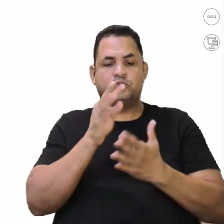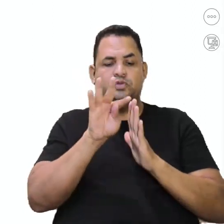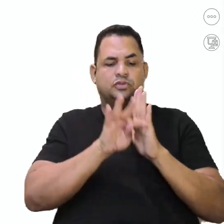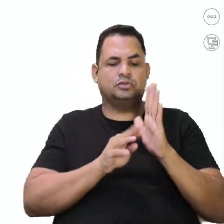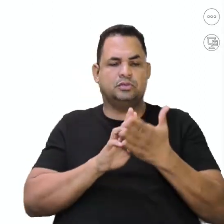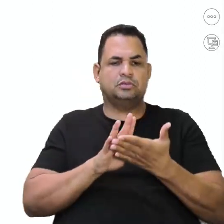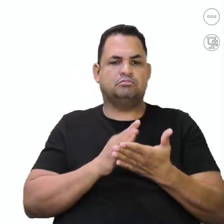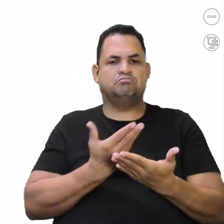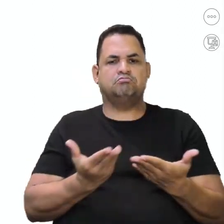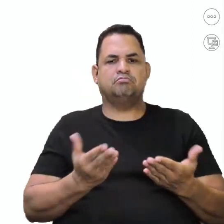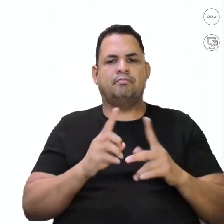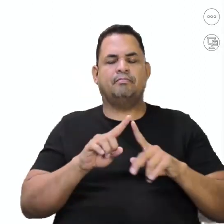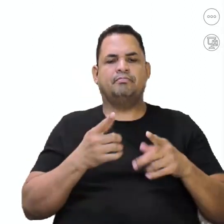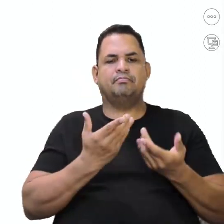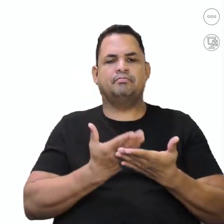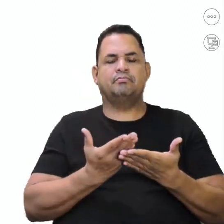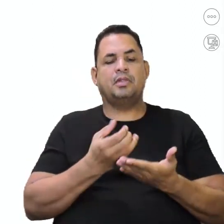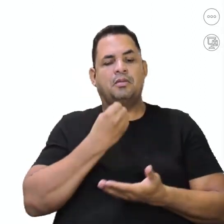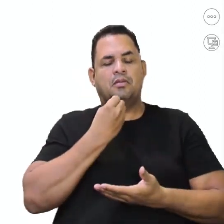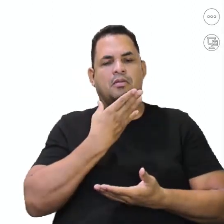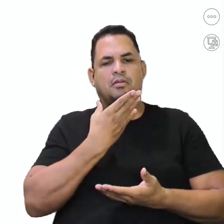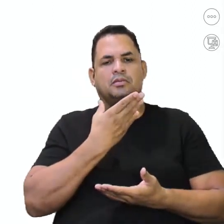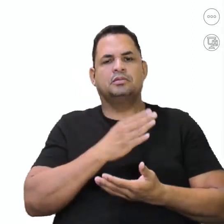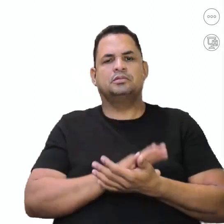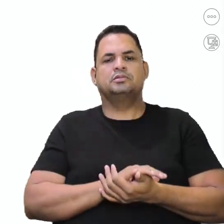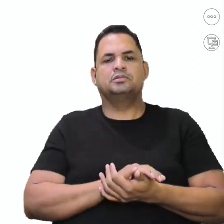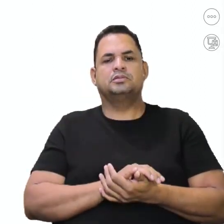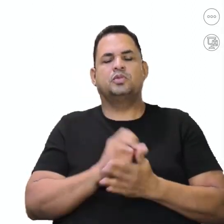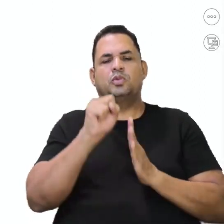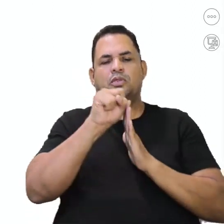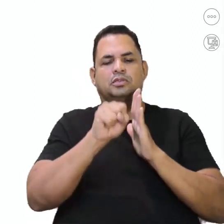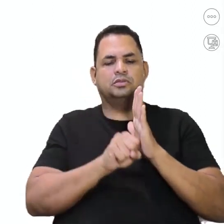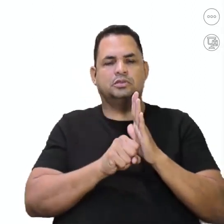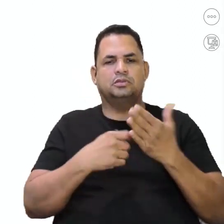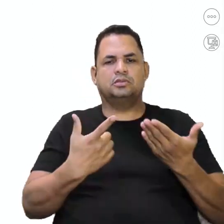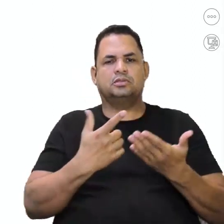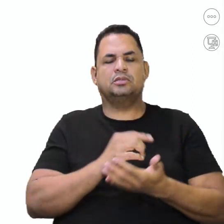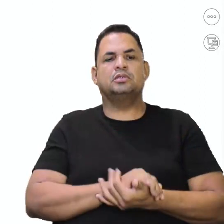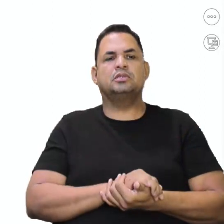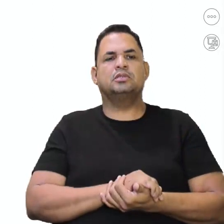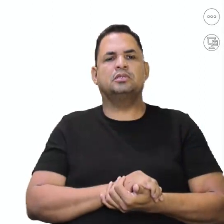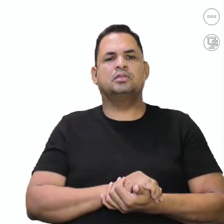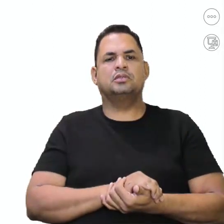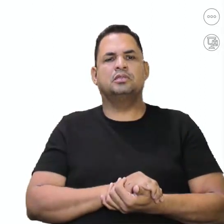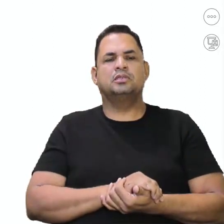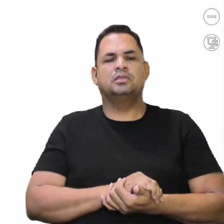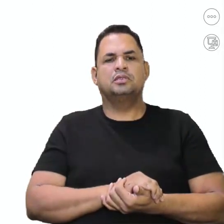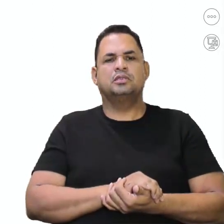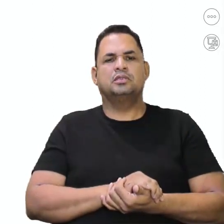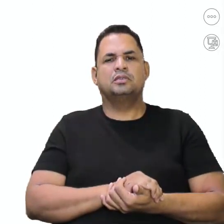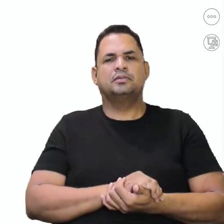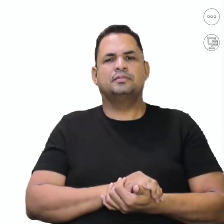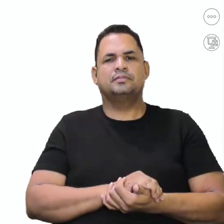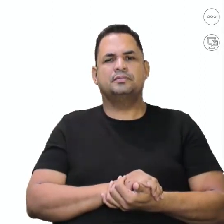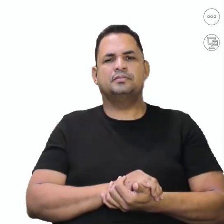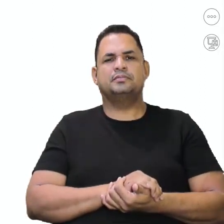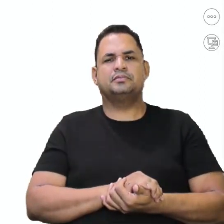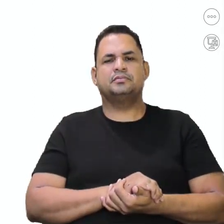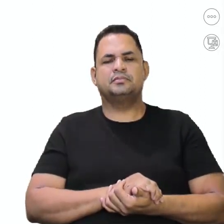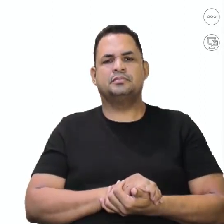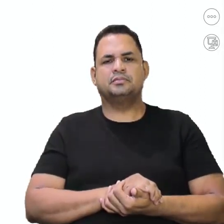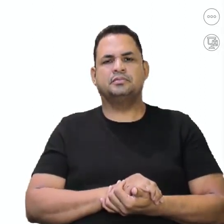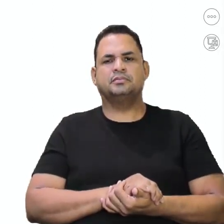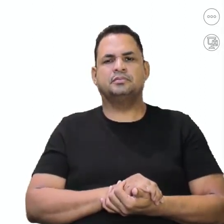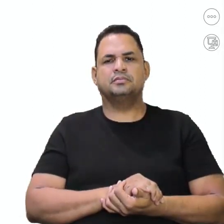não são todas as palavras, mas é a parte boa de um article, de um artigo. Então, olha aí, ó. Article writing is the process